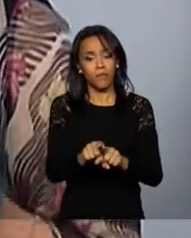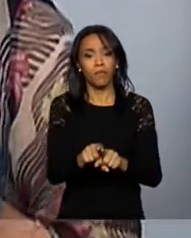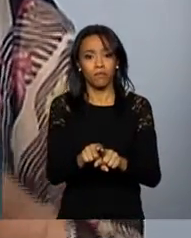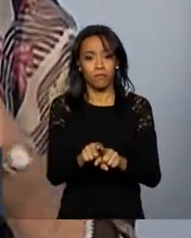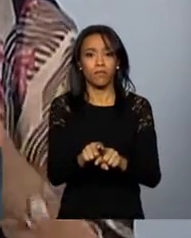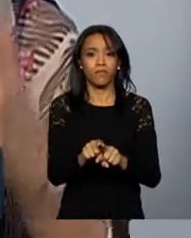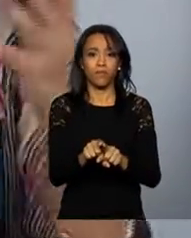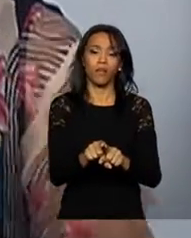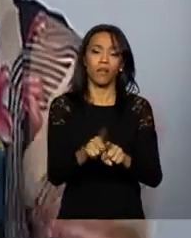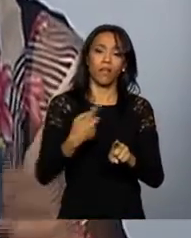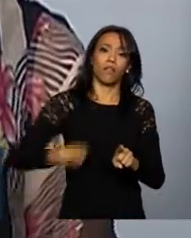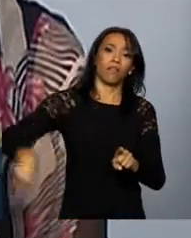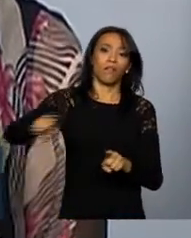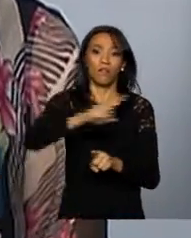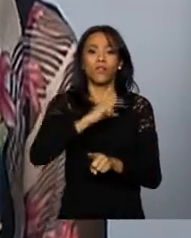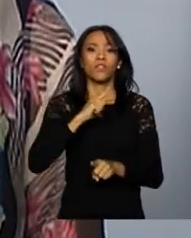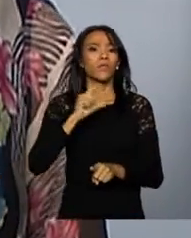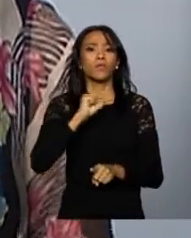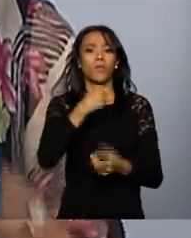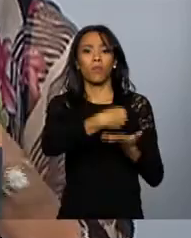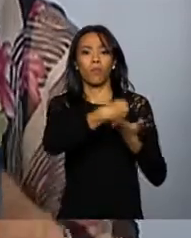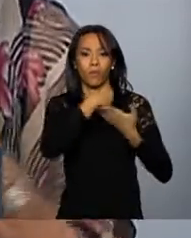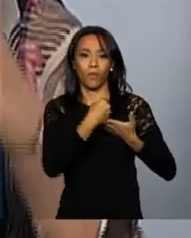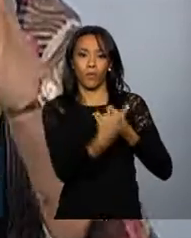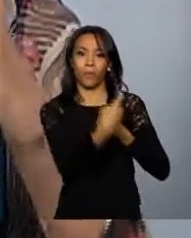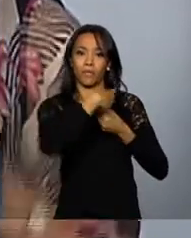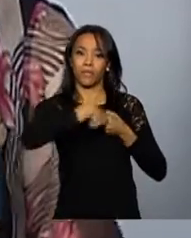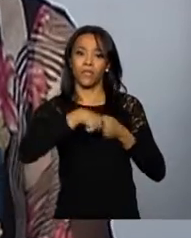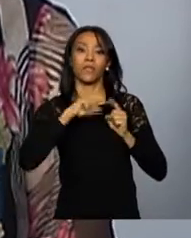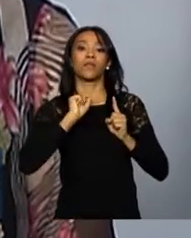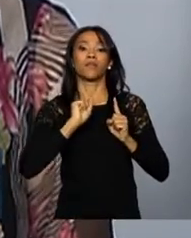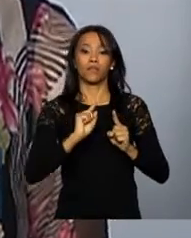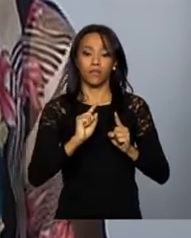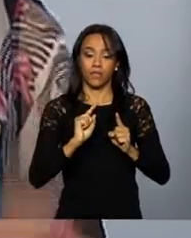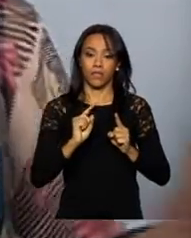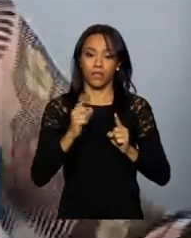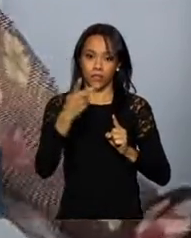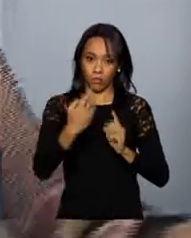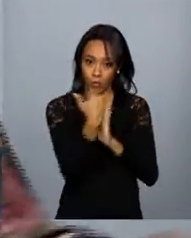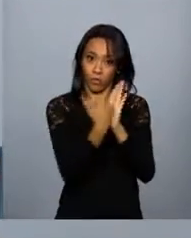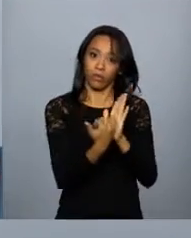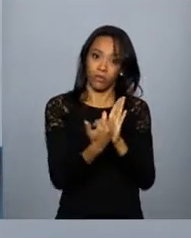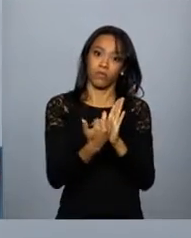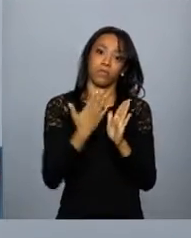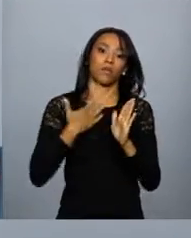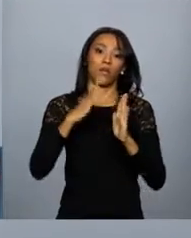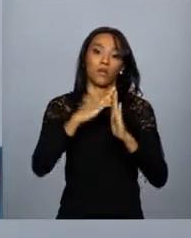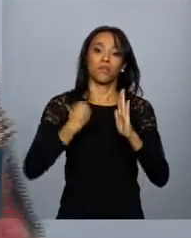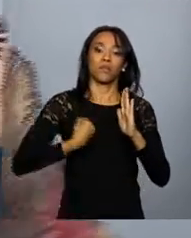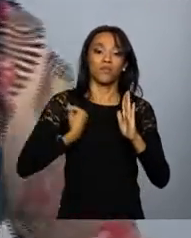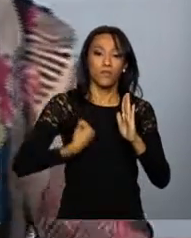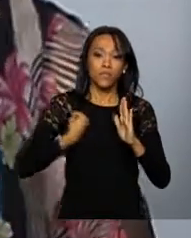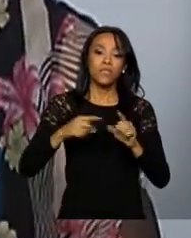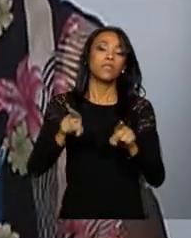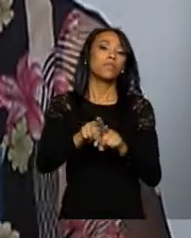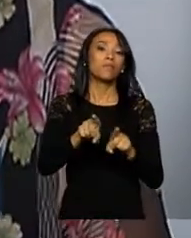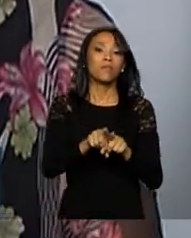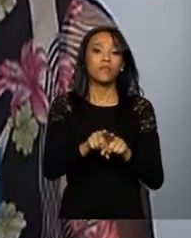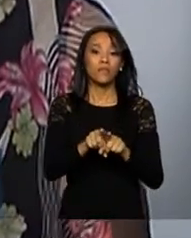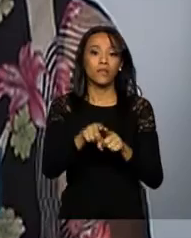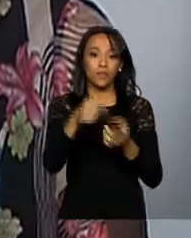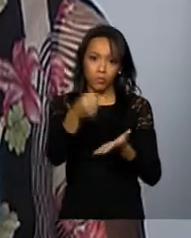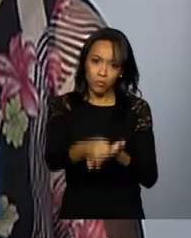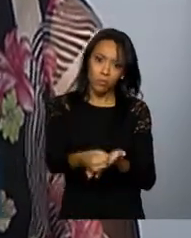nós temos aqui uma parceria entre o Minha Casa Minha Vida e uma contribuição dada